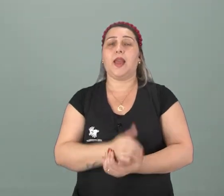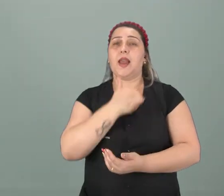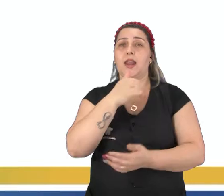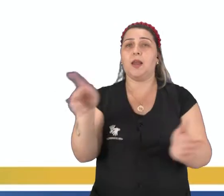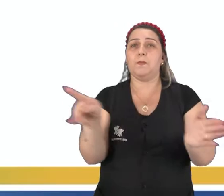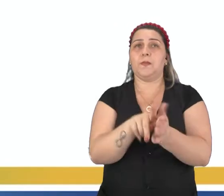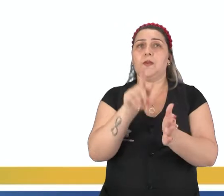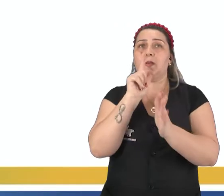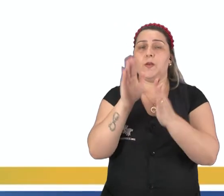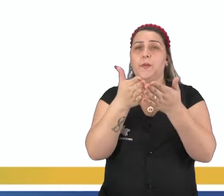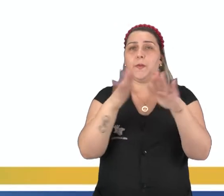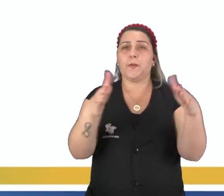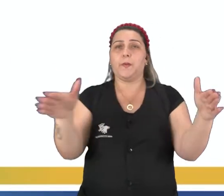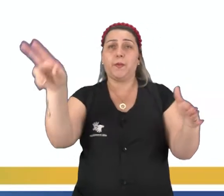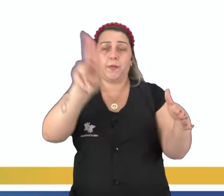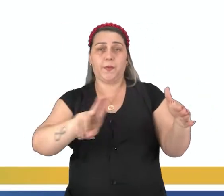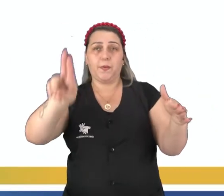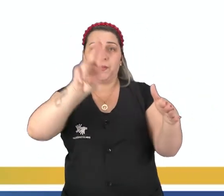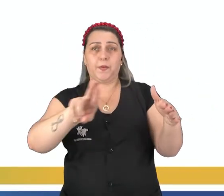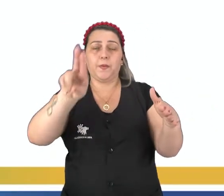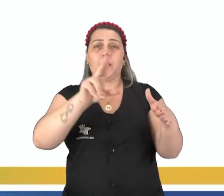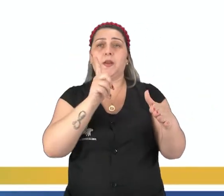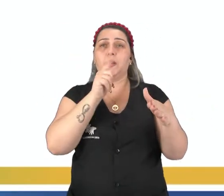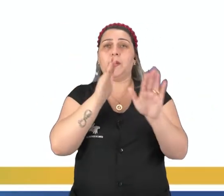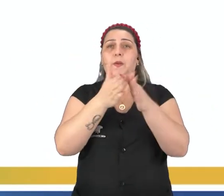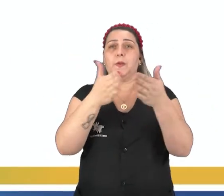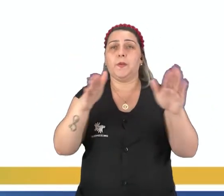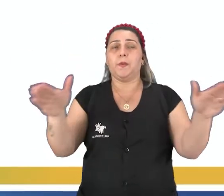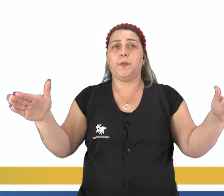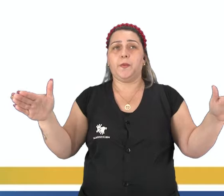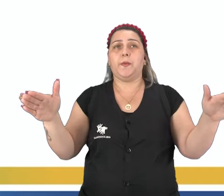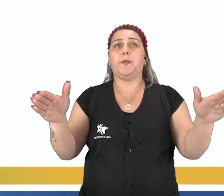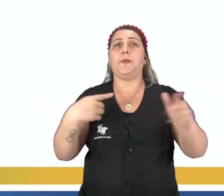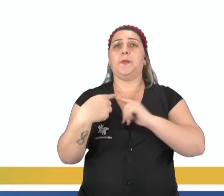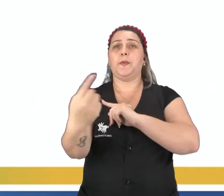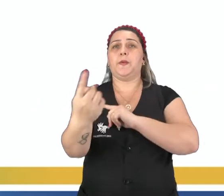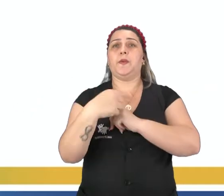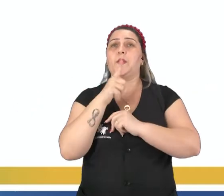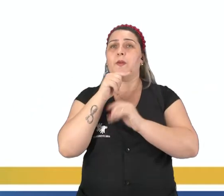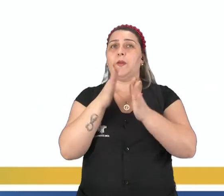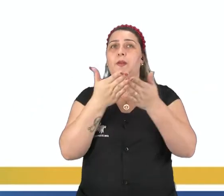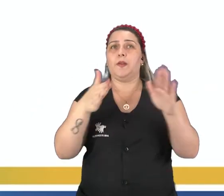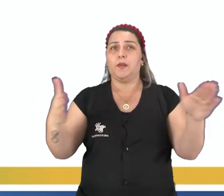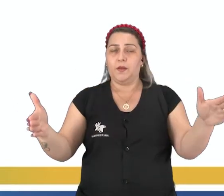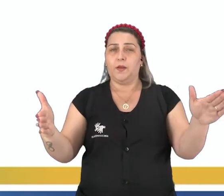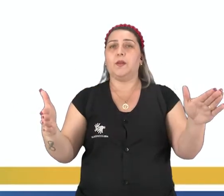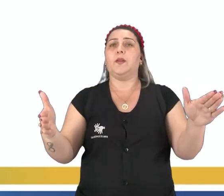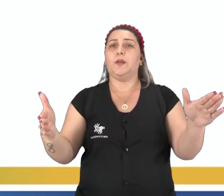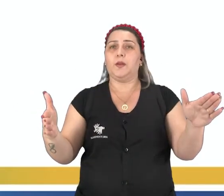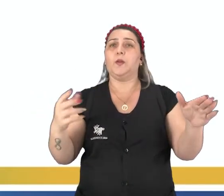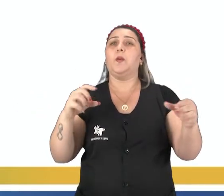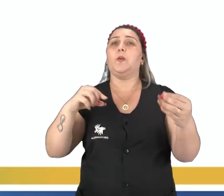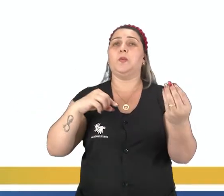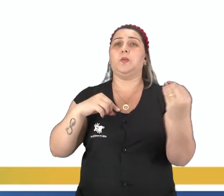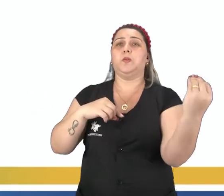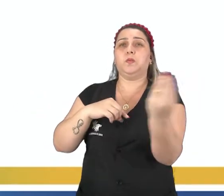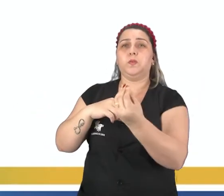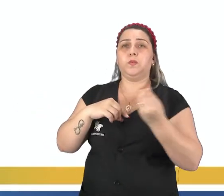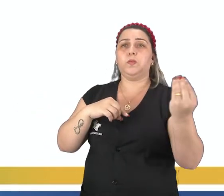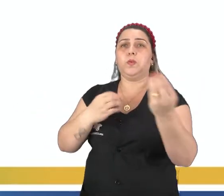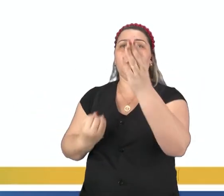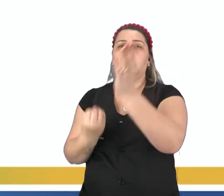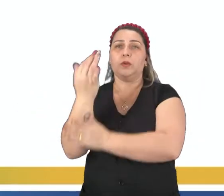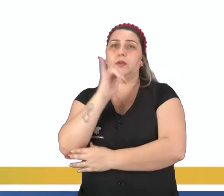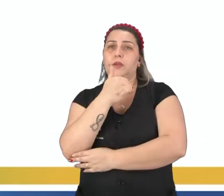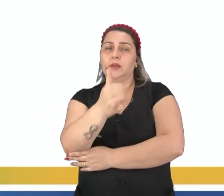Energia das marés, né, que é a utilização desse fluxo de ida e volta das marés, que vão girar turbinas, que vão